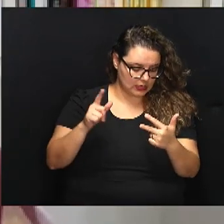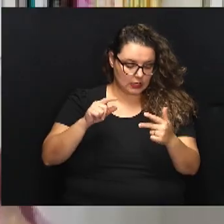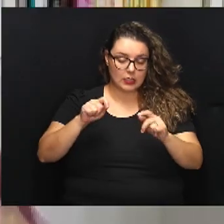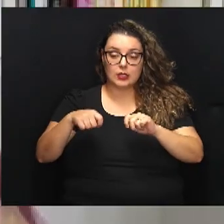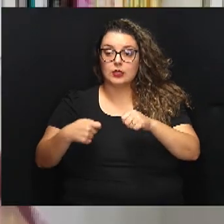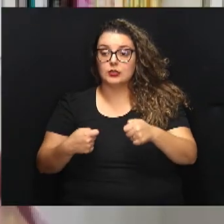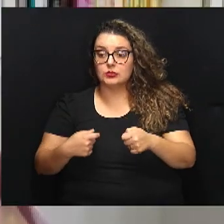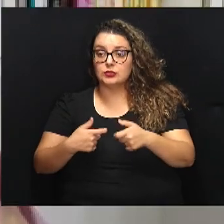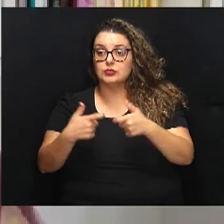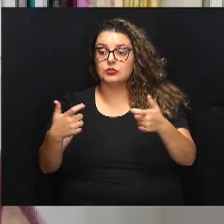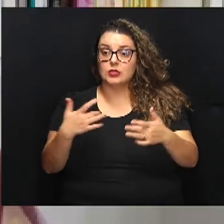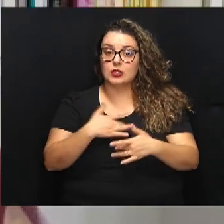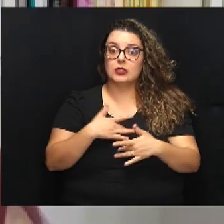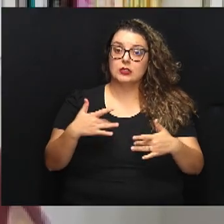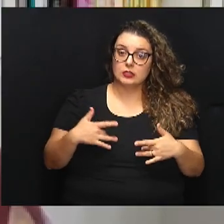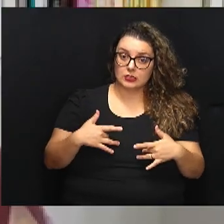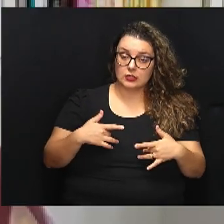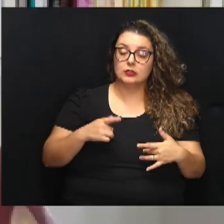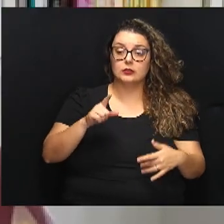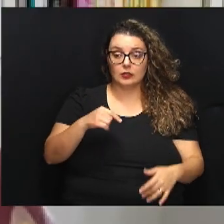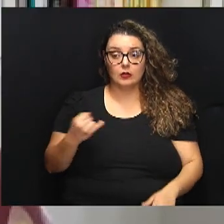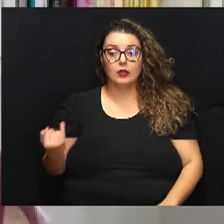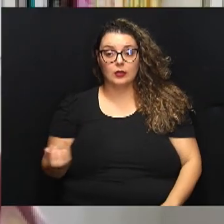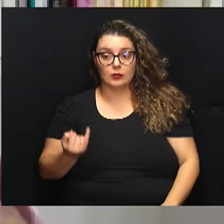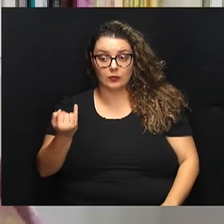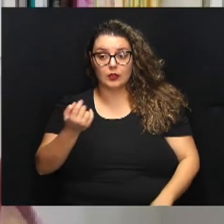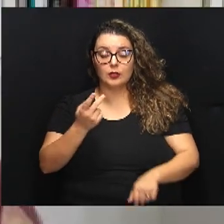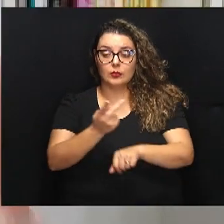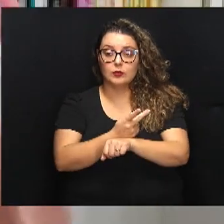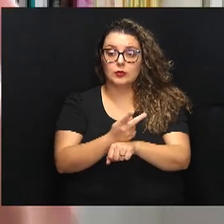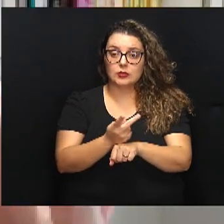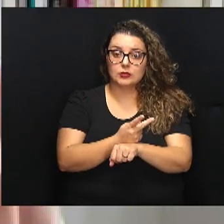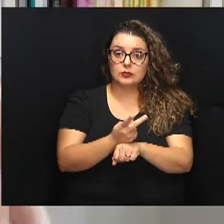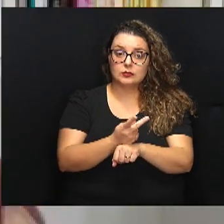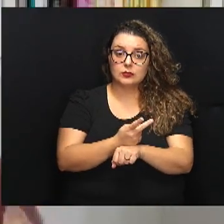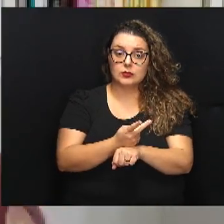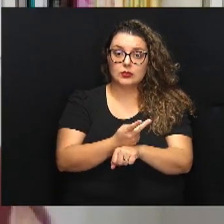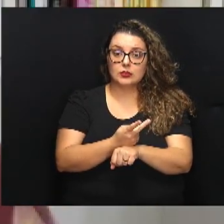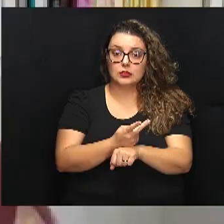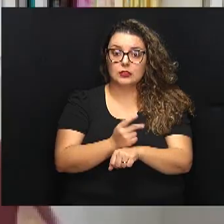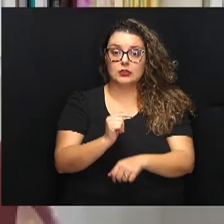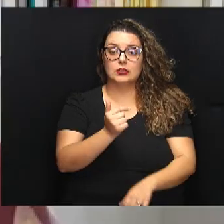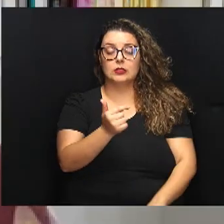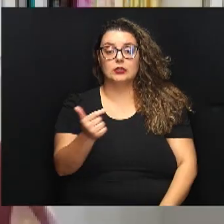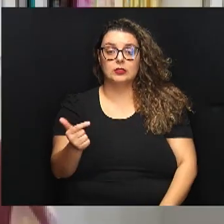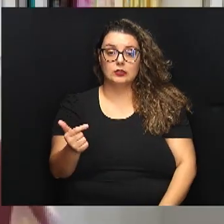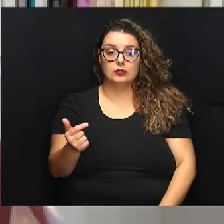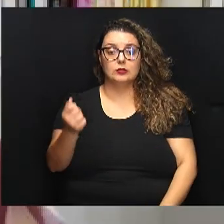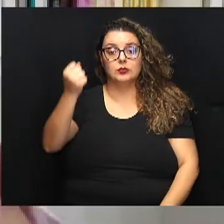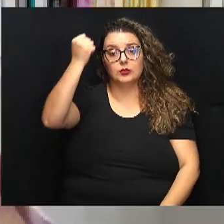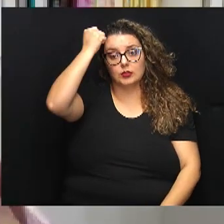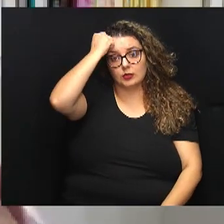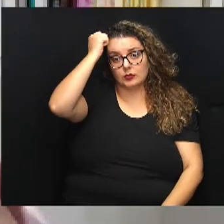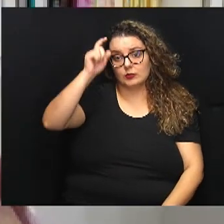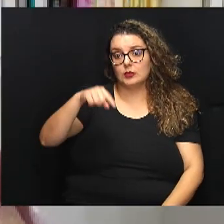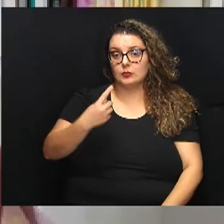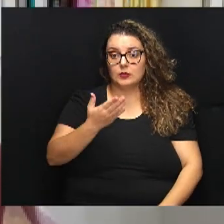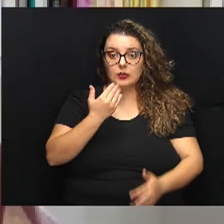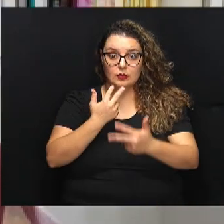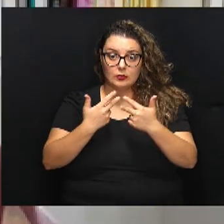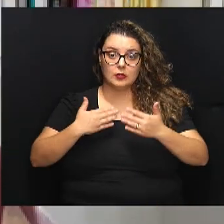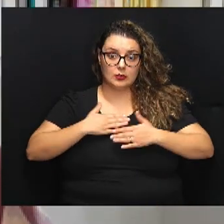de grande saúde, então vale a pena buscar e não ter nenhum arrependimento de comer com